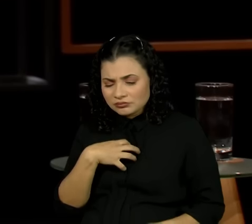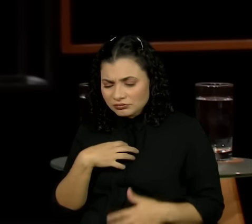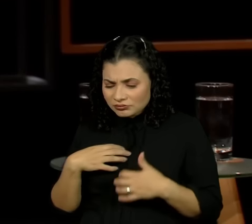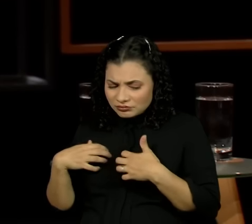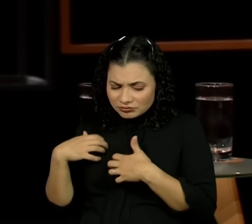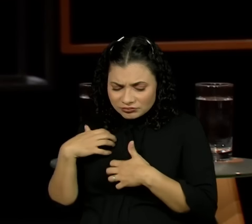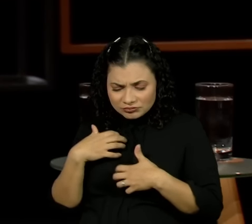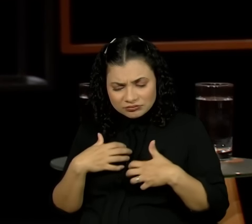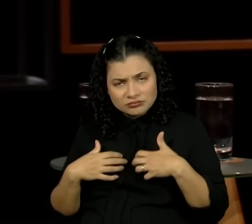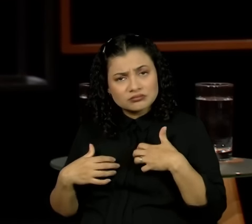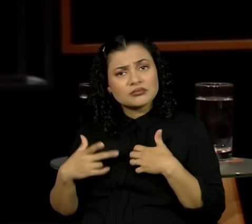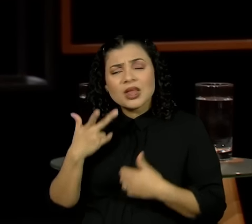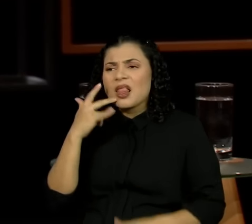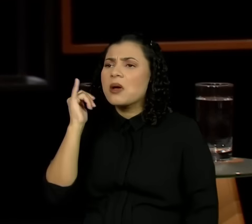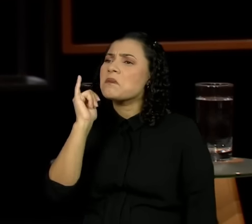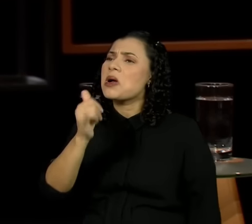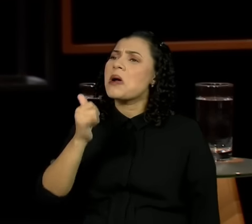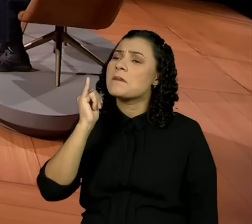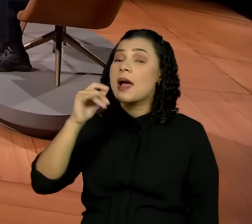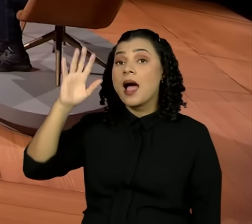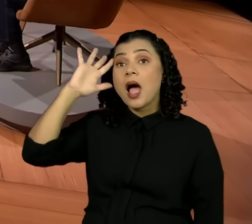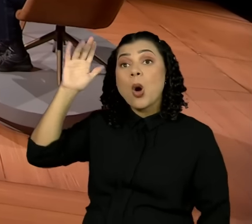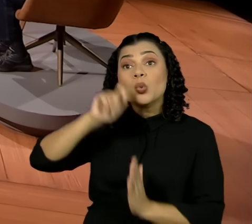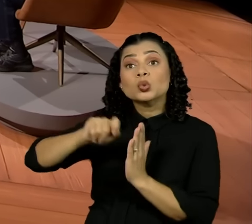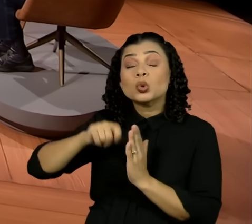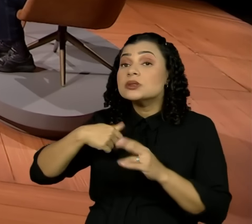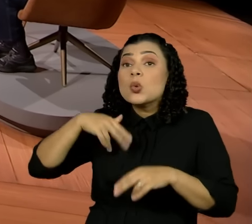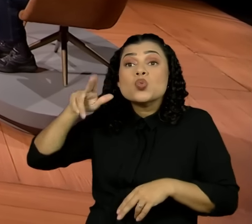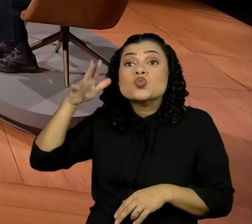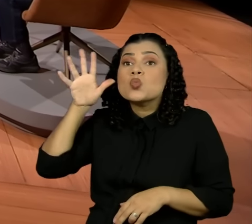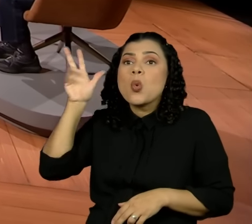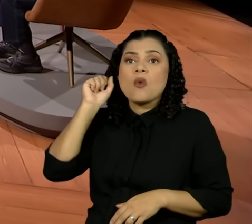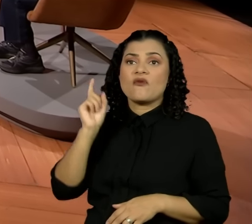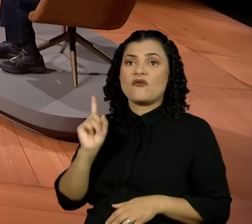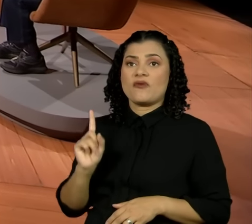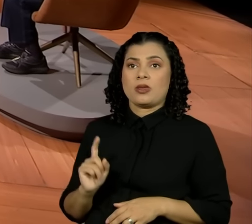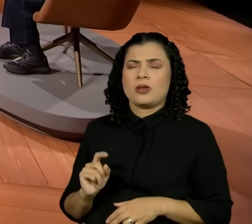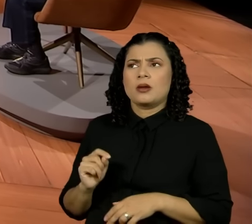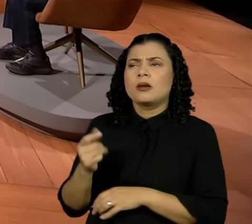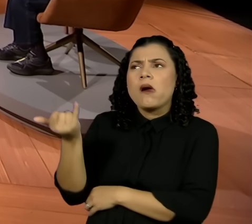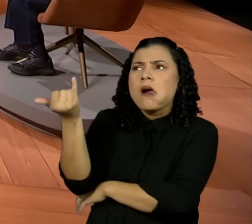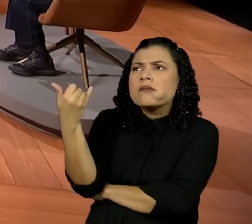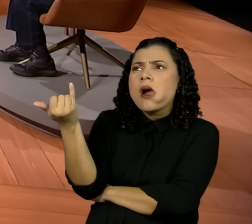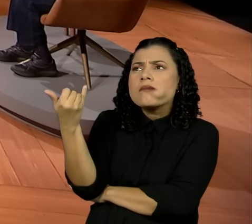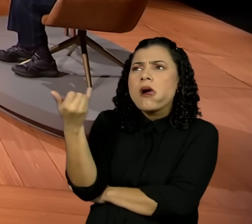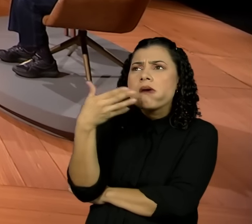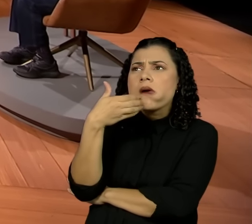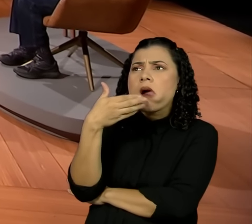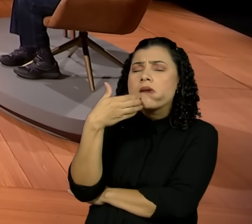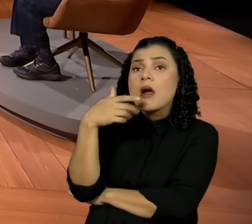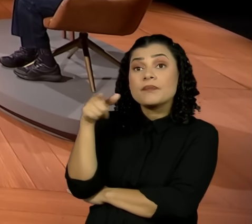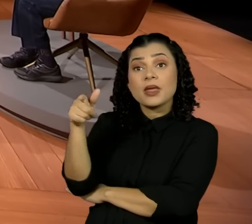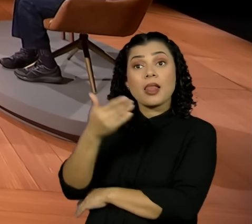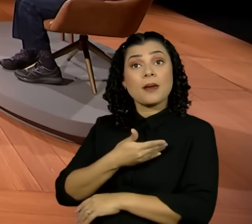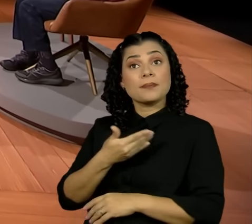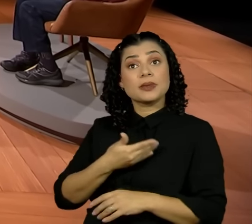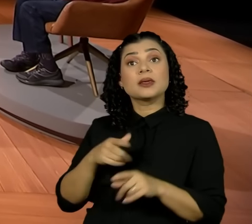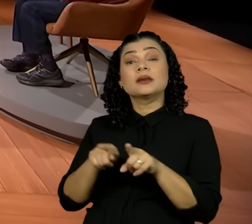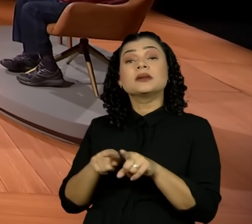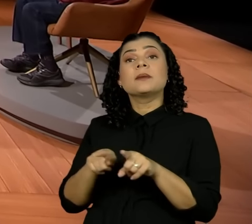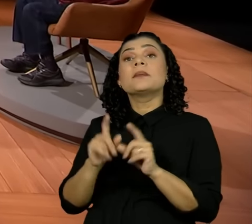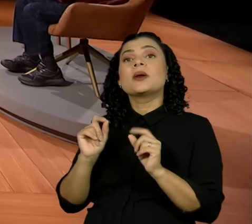quebrada. E ela começava a falar de autores que eu nunca tinha ouvido falar. Ela quando eu ia para Paris, era amiga de um tal de Jean-Paul Sartre e de